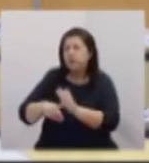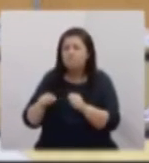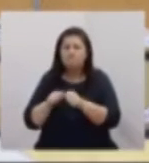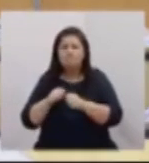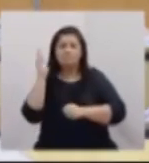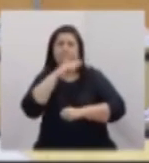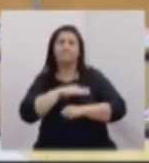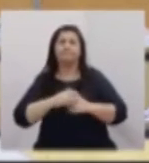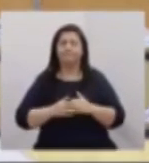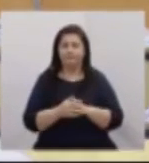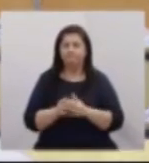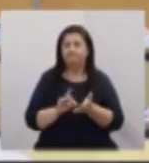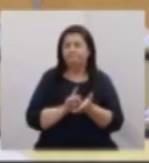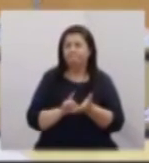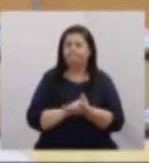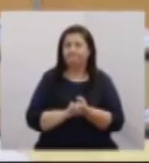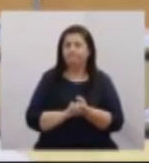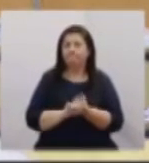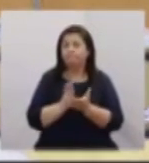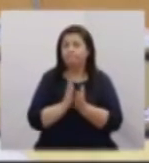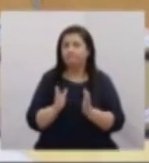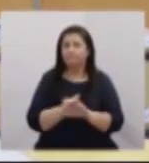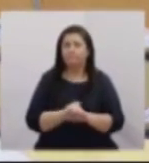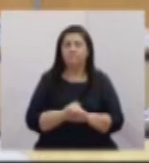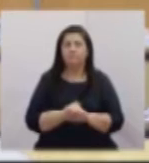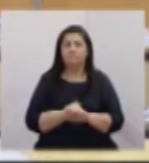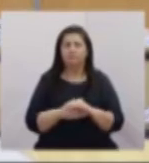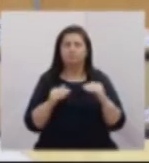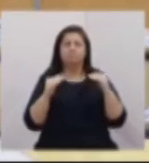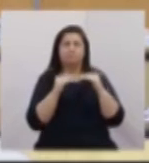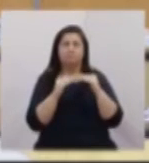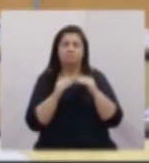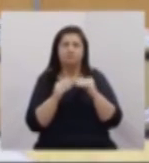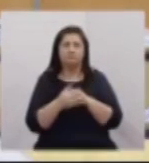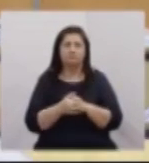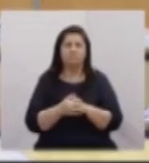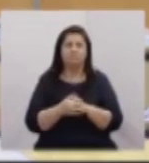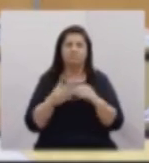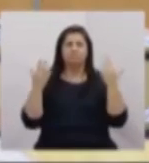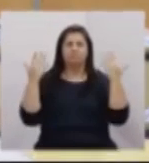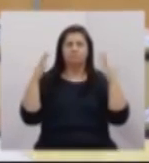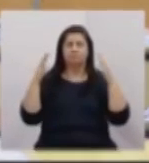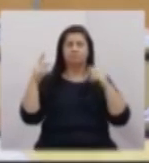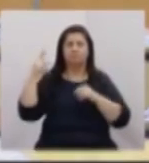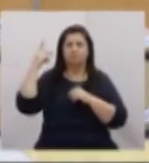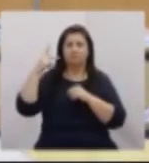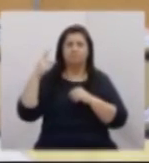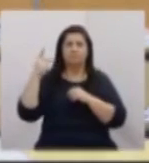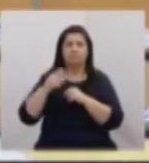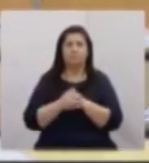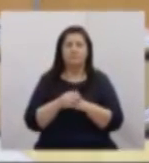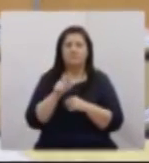centro da cidade. Então, já deixo aí favorável ao pedido de informação e parabéns, vereador Flavinho, pelo